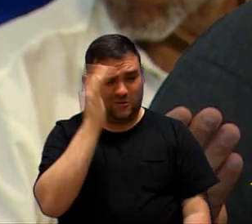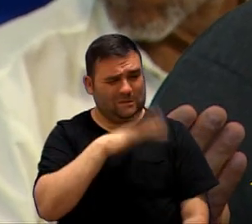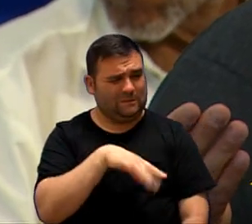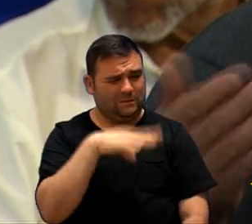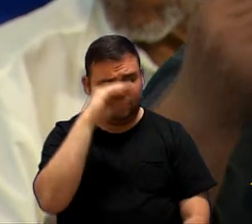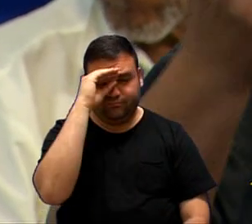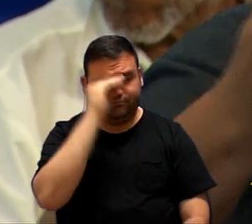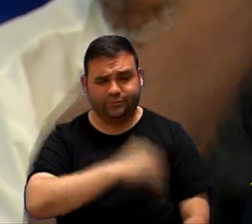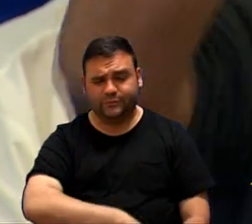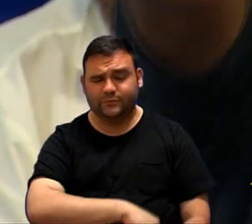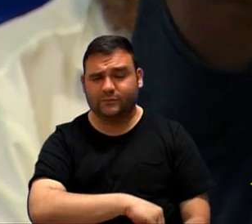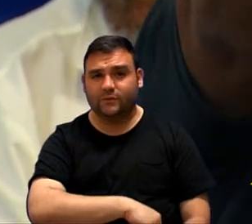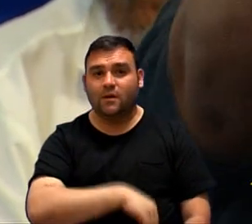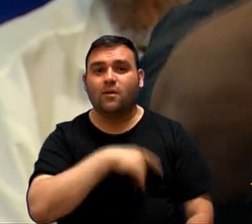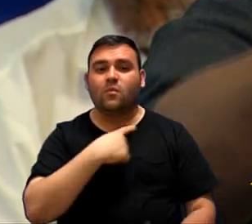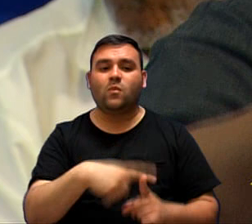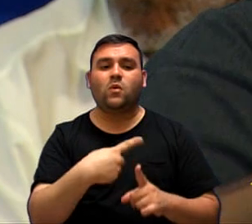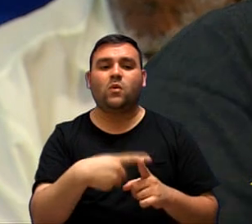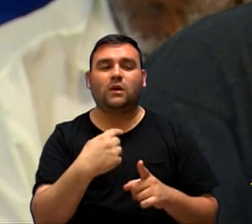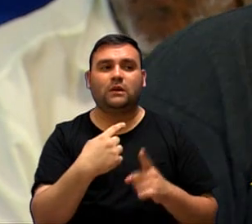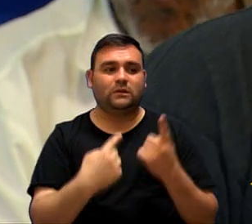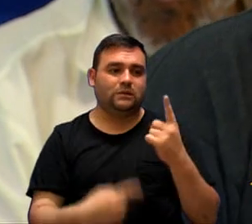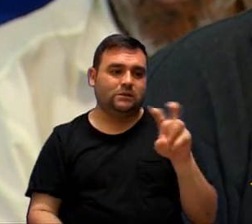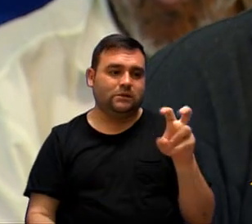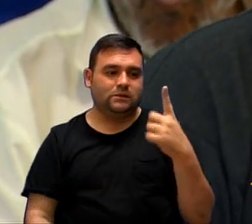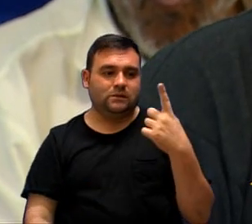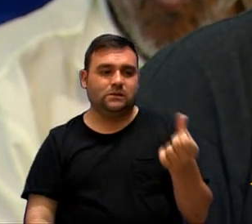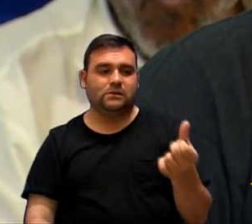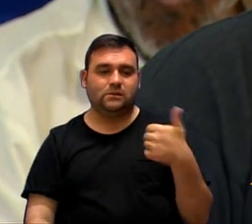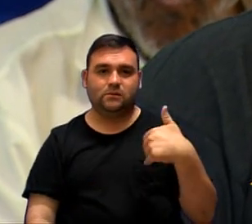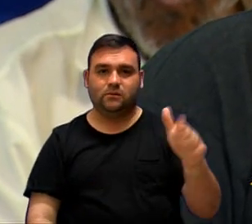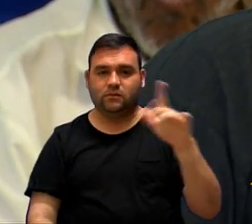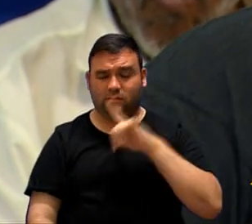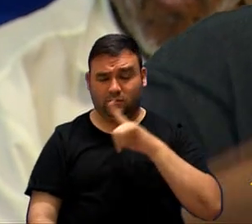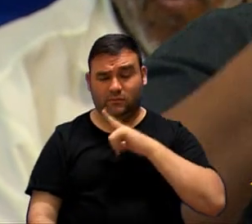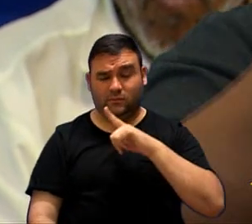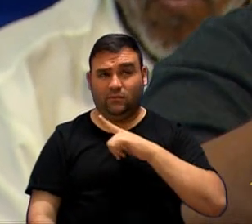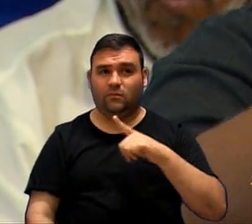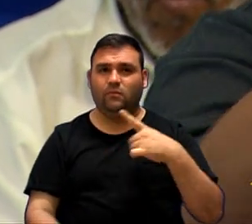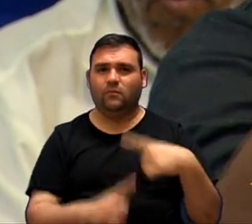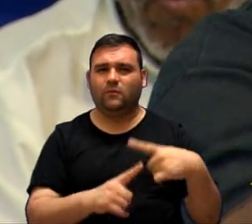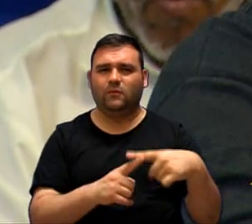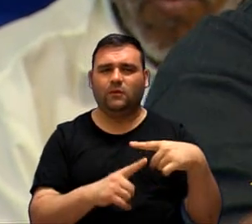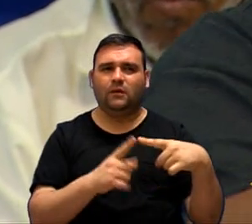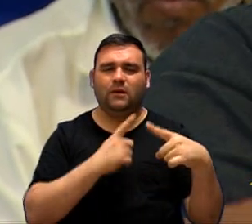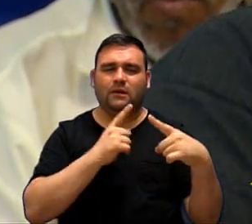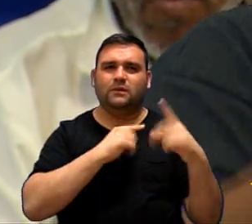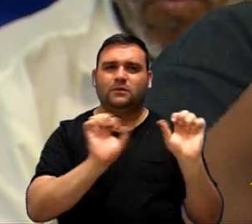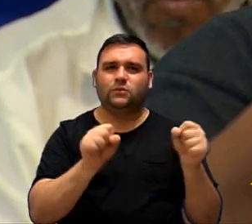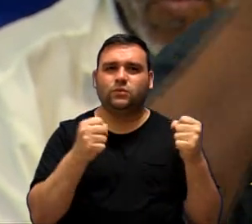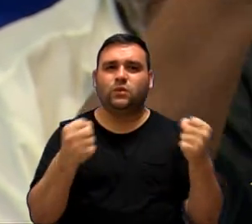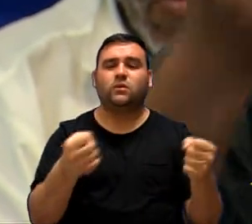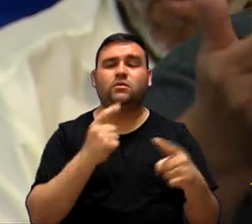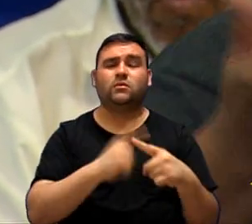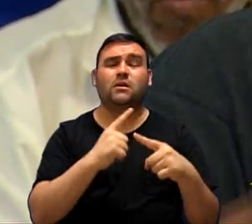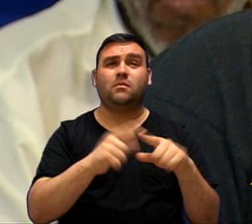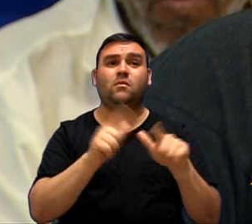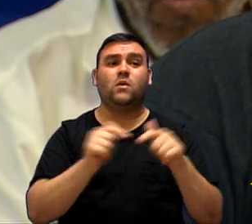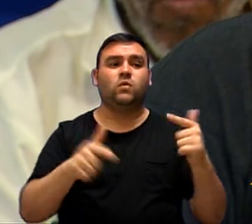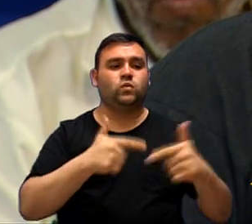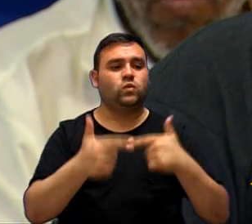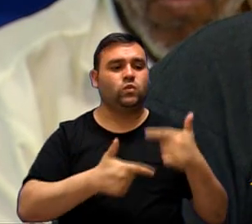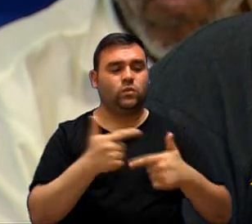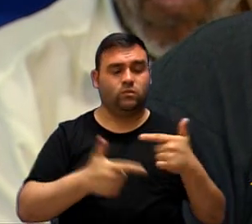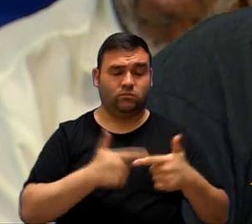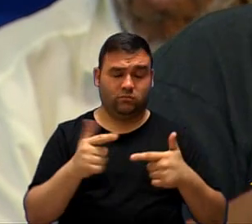desmotiva para os mais 15, 16 anos que tem pela frente. Apesar de todo o empenho que a grande maioria dos